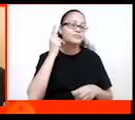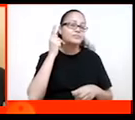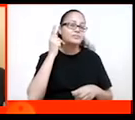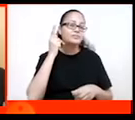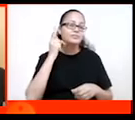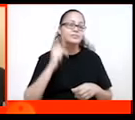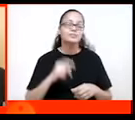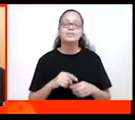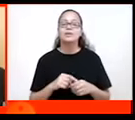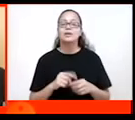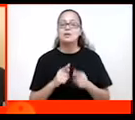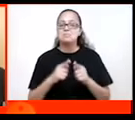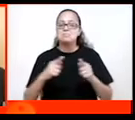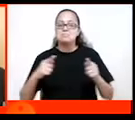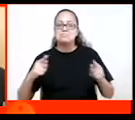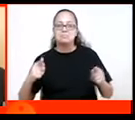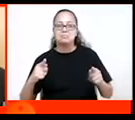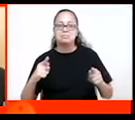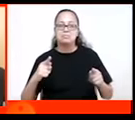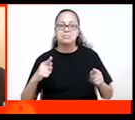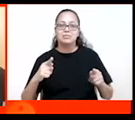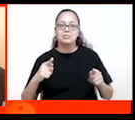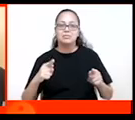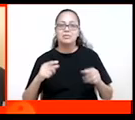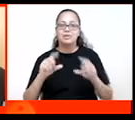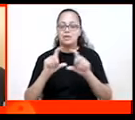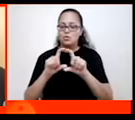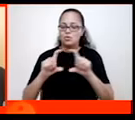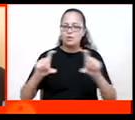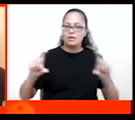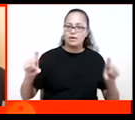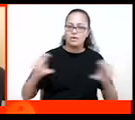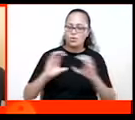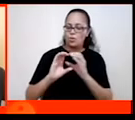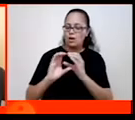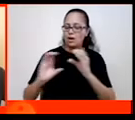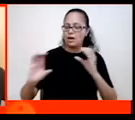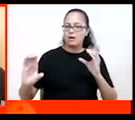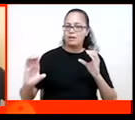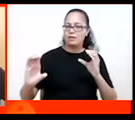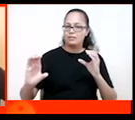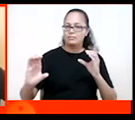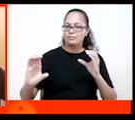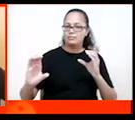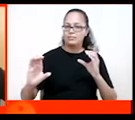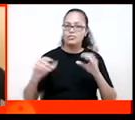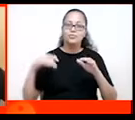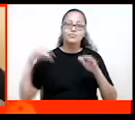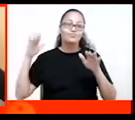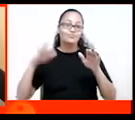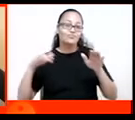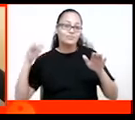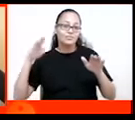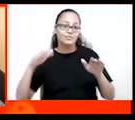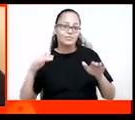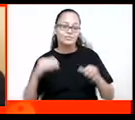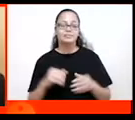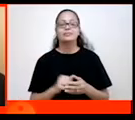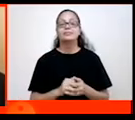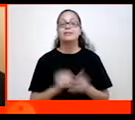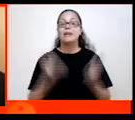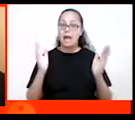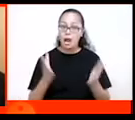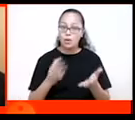aí com o maior número de cabos submarinos de fibra ótica da América Latina. Continuando, vamos pensar a